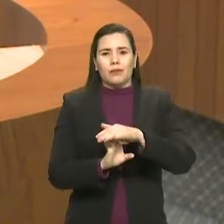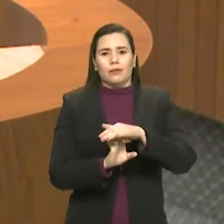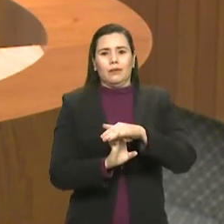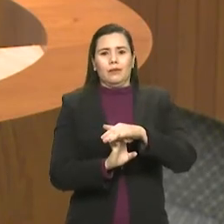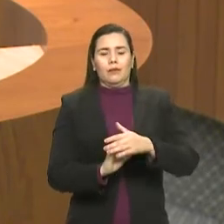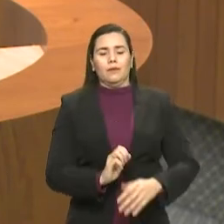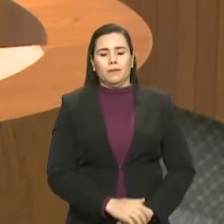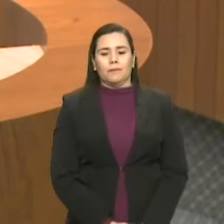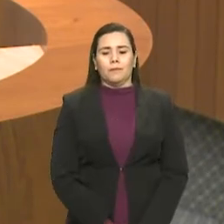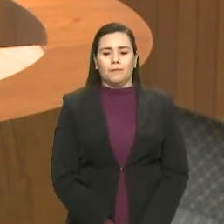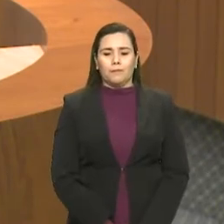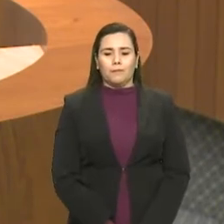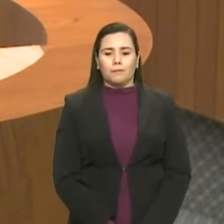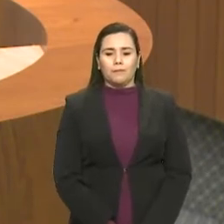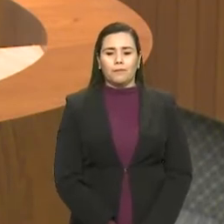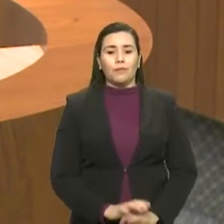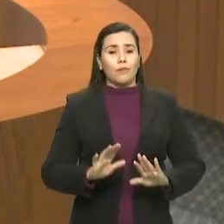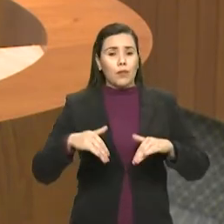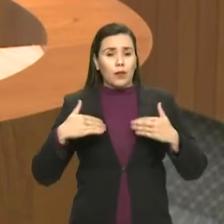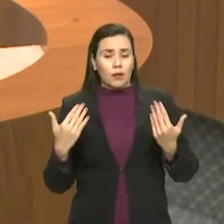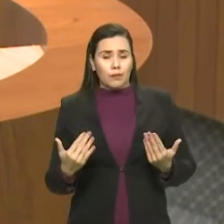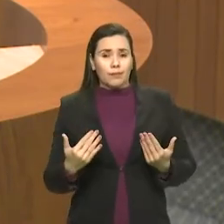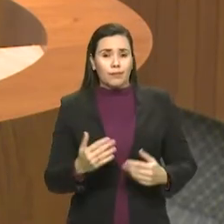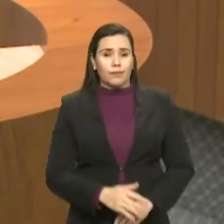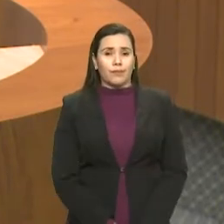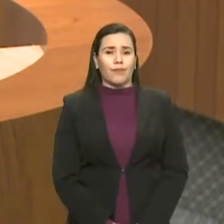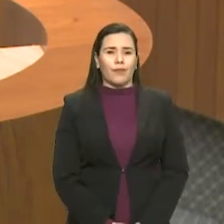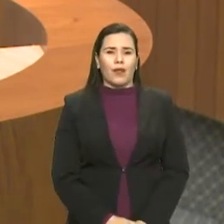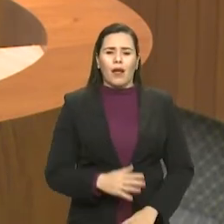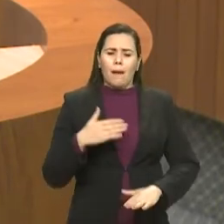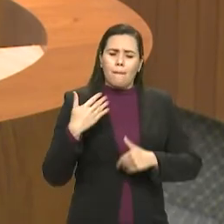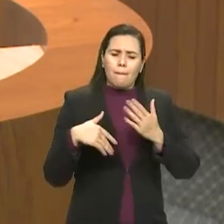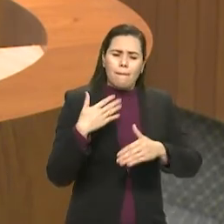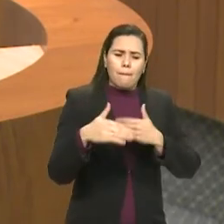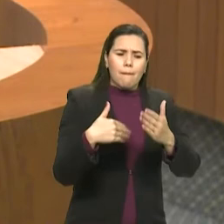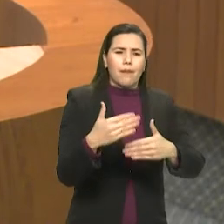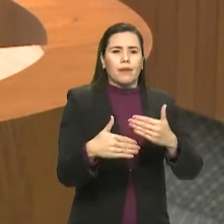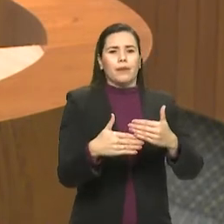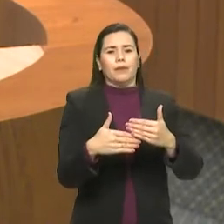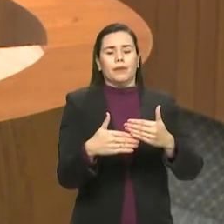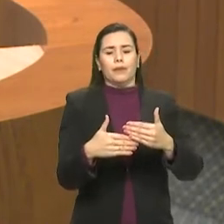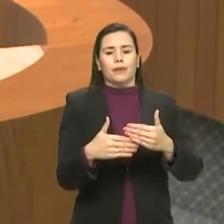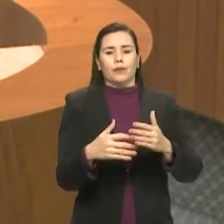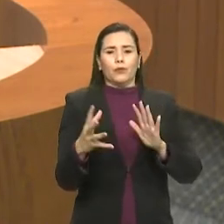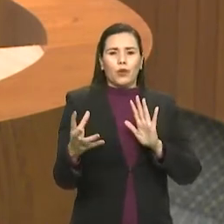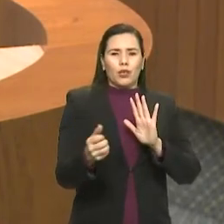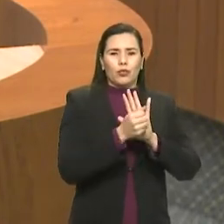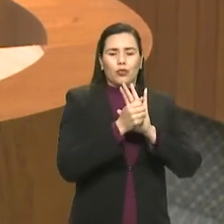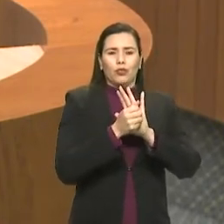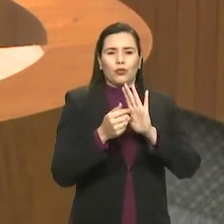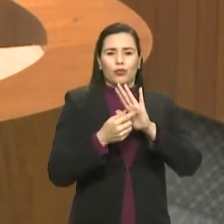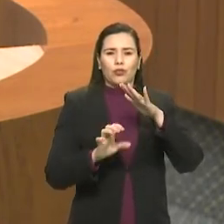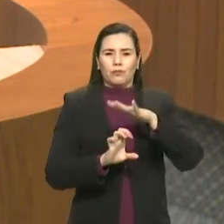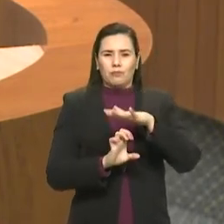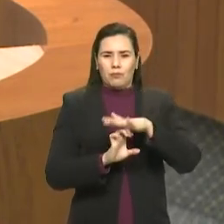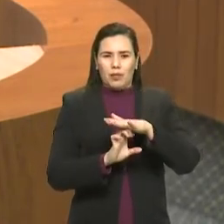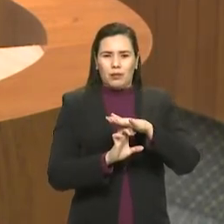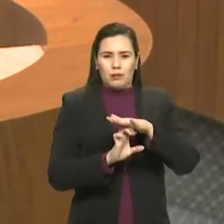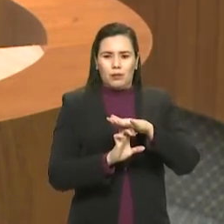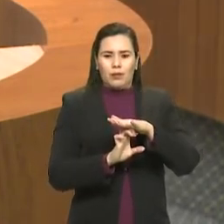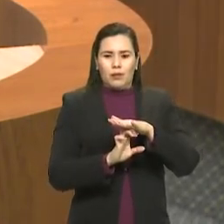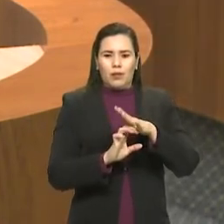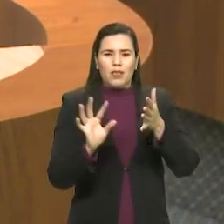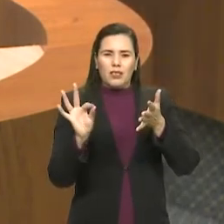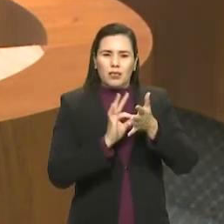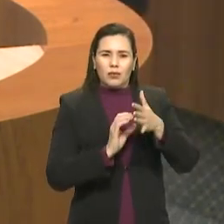empreendedores. Então, com uma série de avanços na modernização do registro de empresas, a Junta